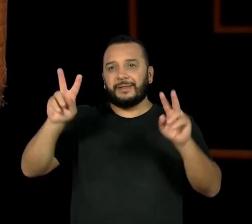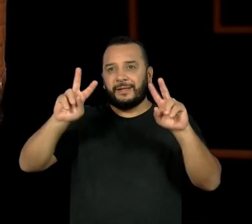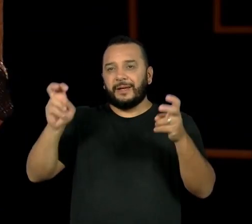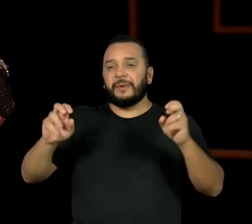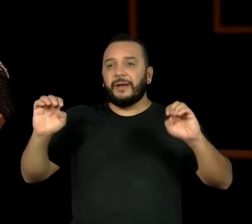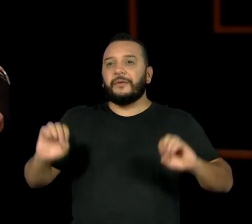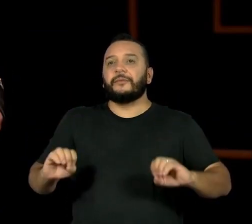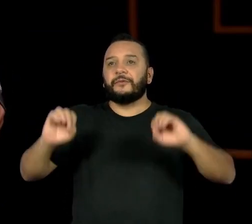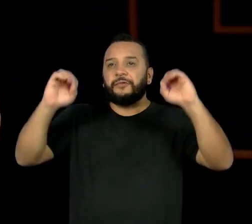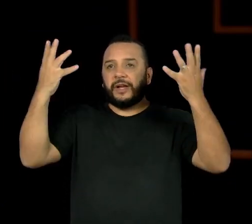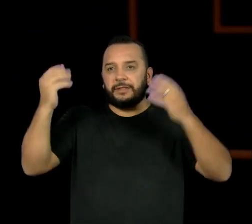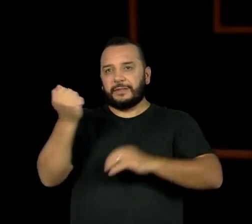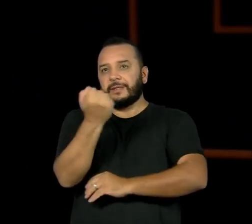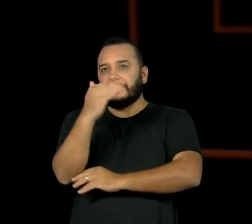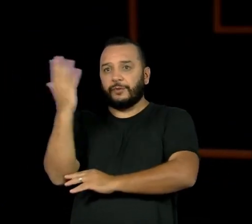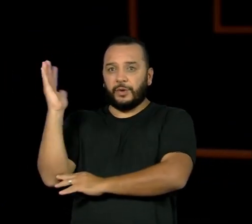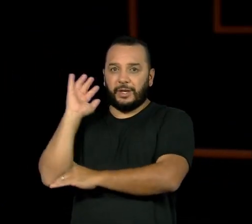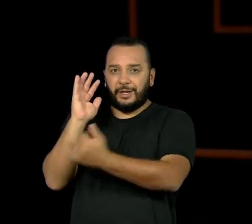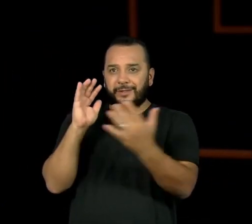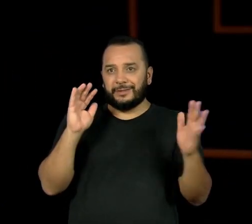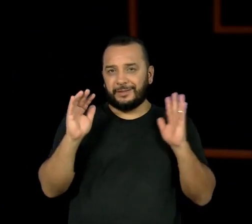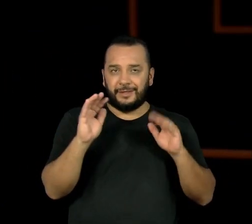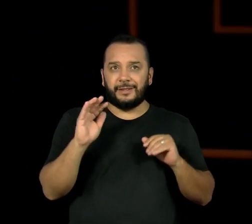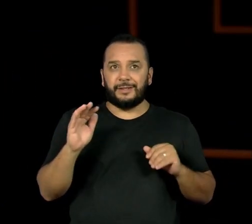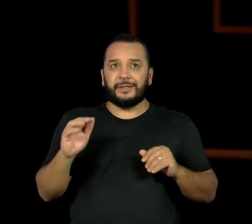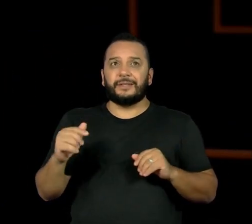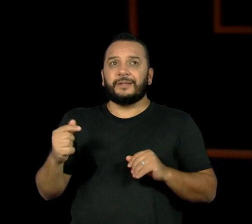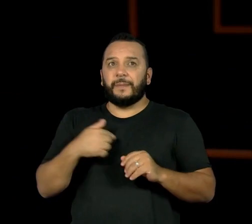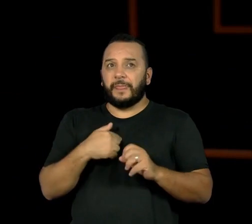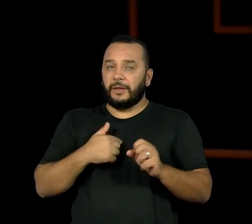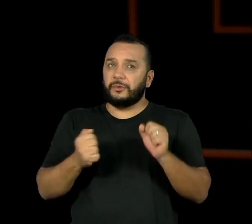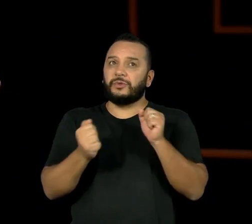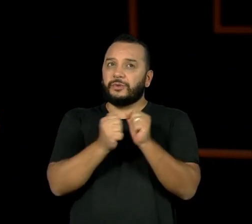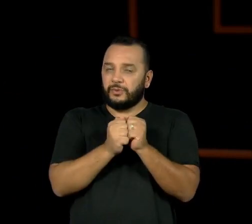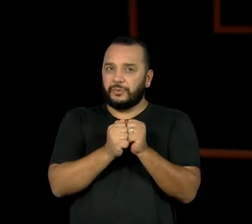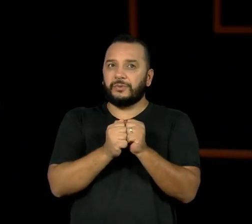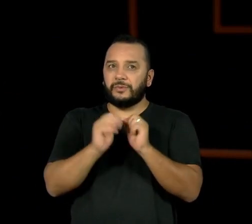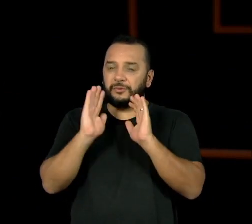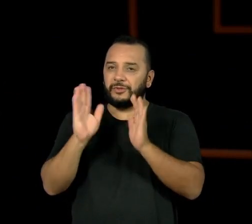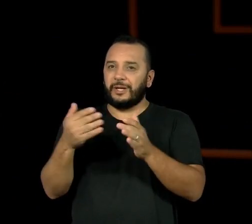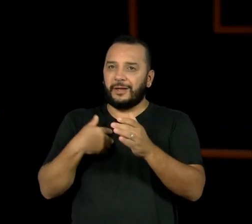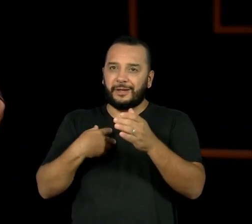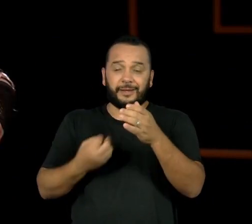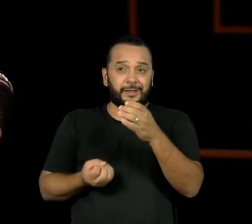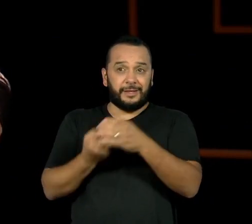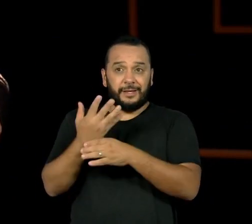Floresta. E a gente, juntos, começou a reconstruir